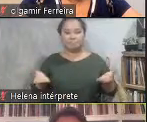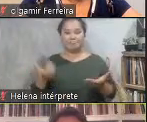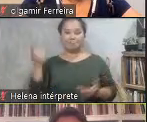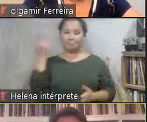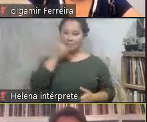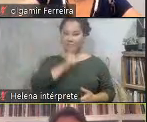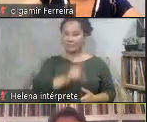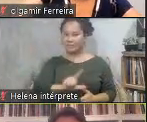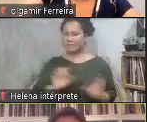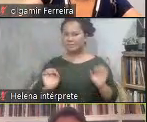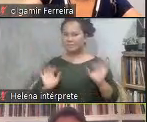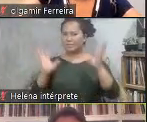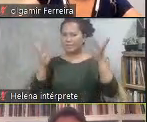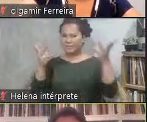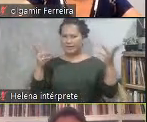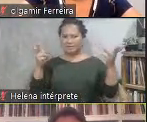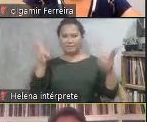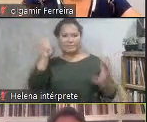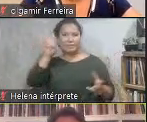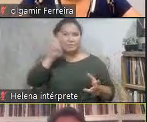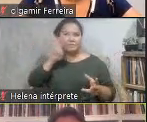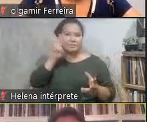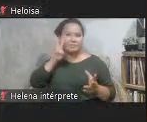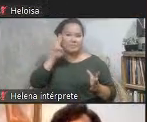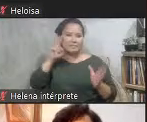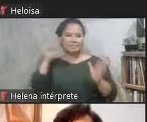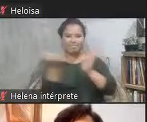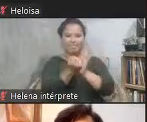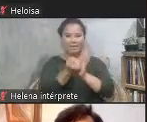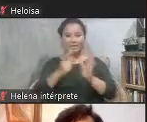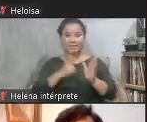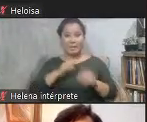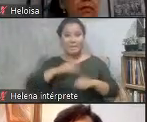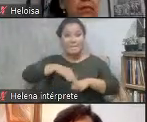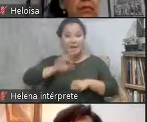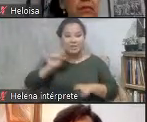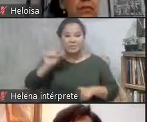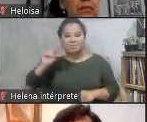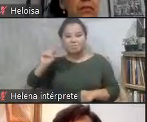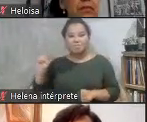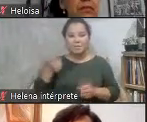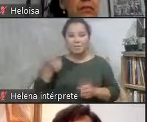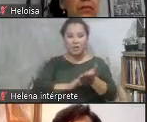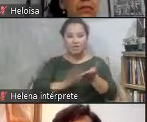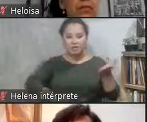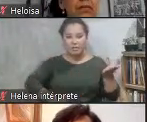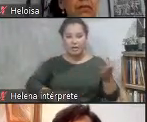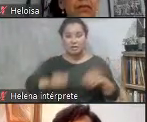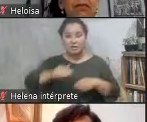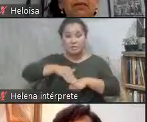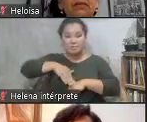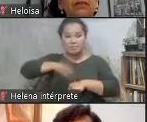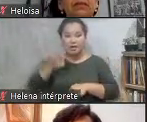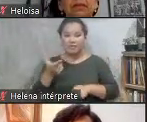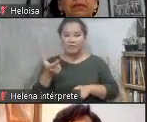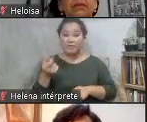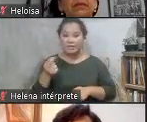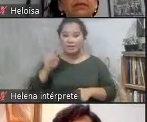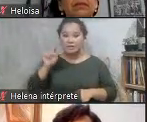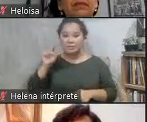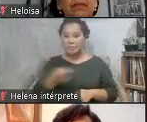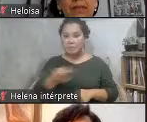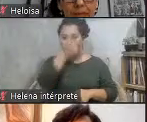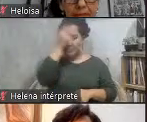evento histórico que conta com mais de 1.000 atividades e quase 20 mil inscritos. A extensão da UNB mostrou o